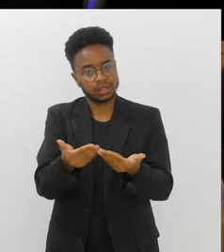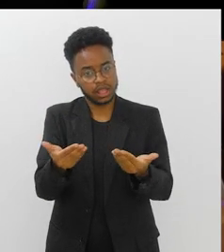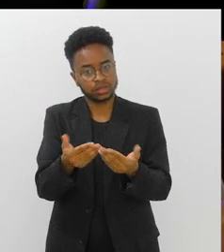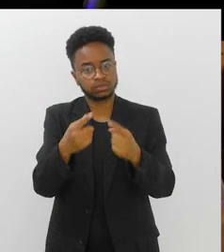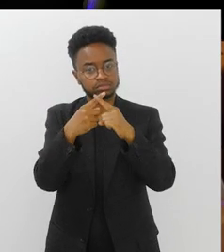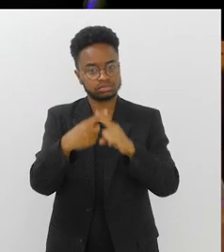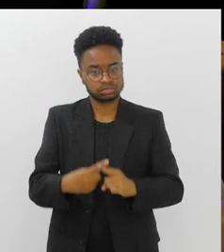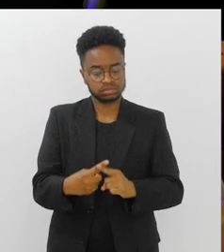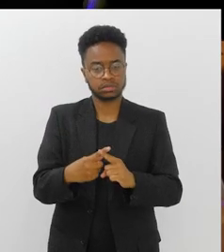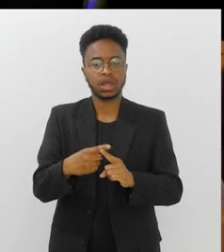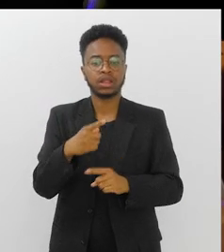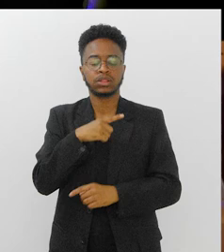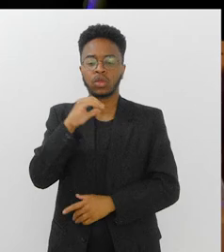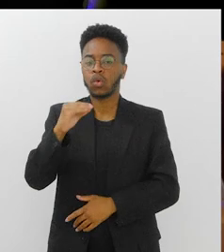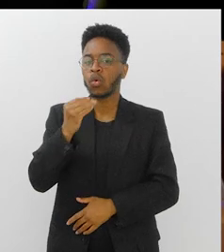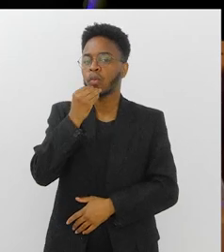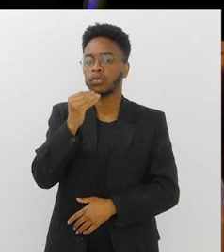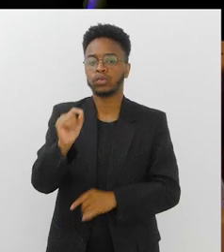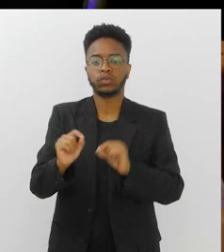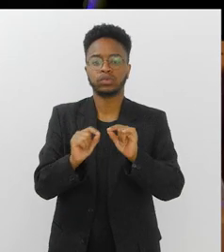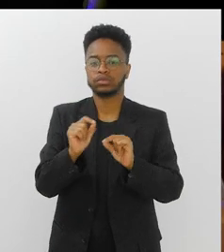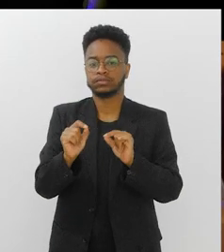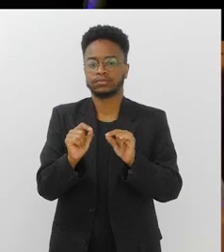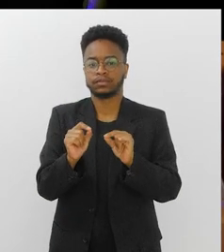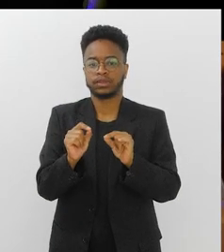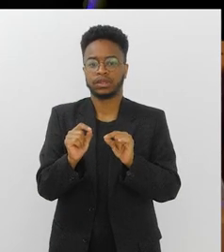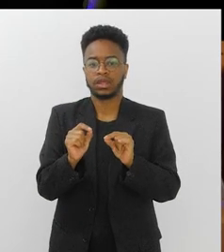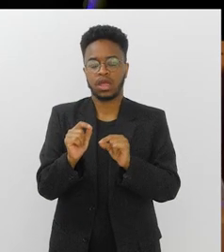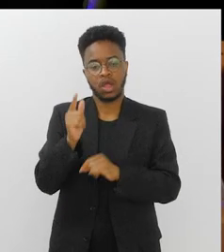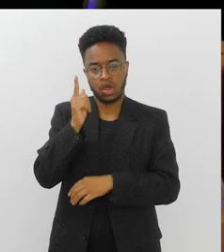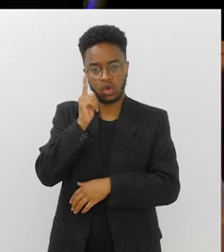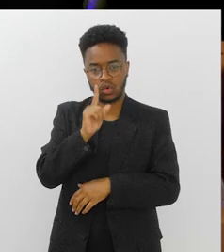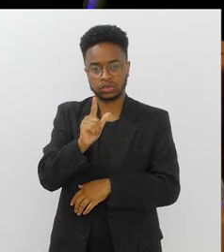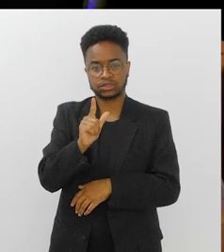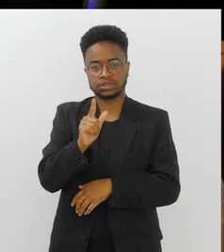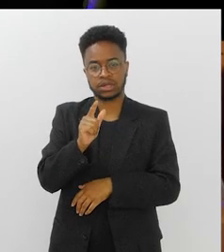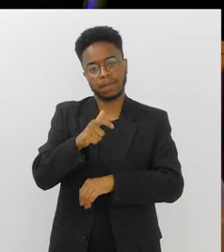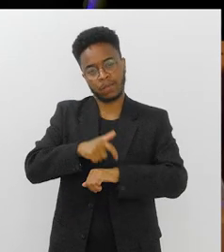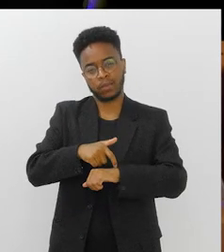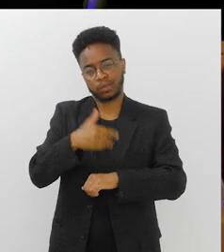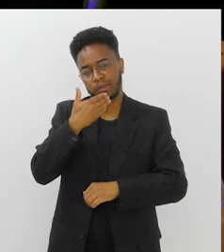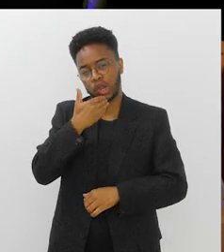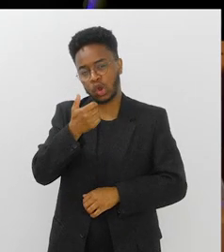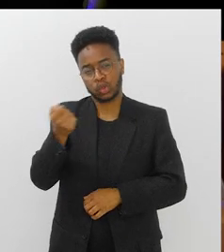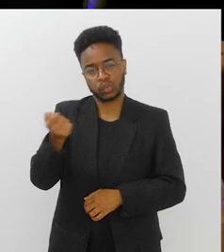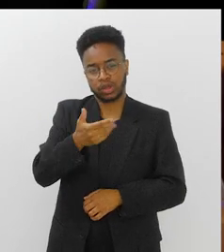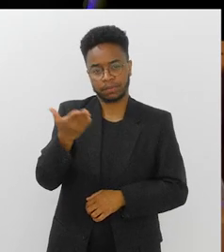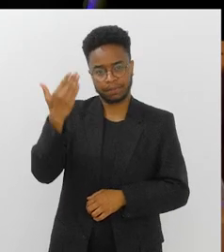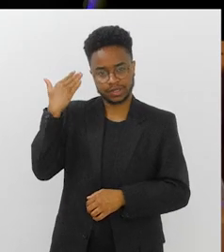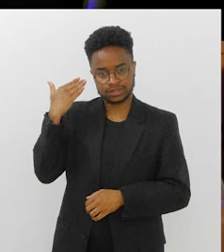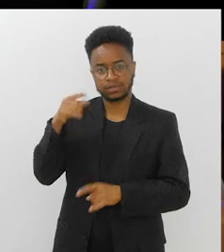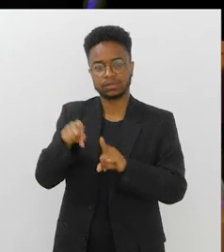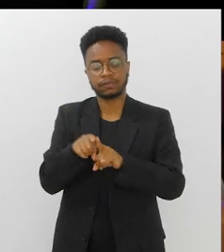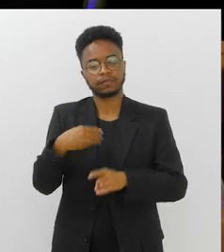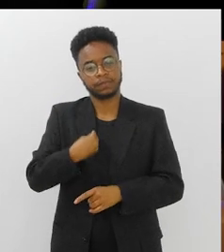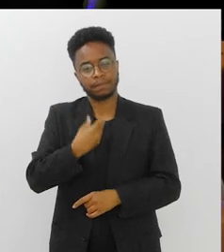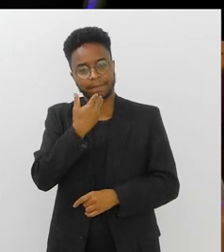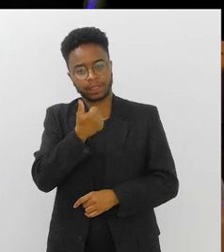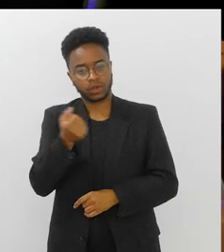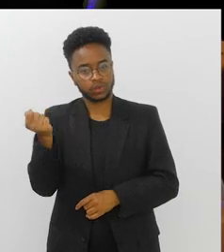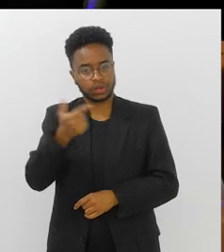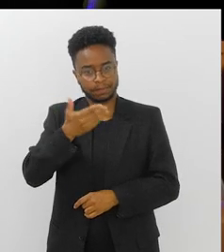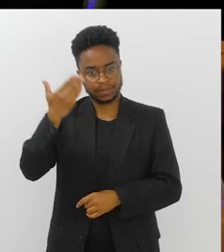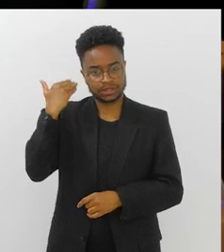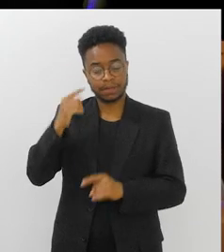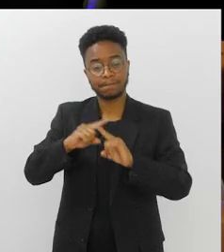hoje eh tem uma oportunidade de de de de de pegar aí momentos bem melhor e condições bem melhores